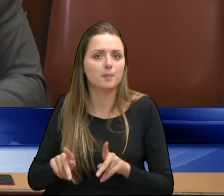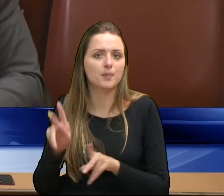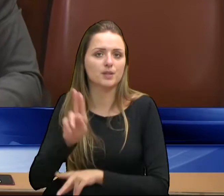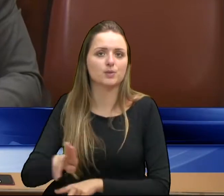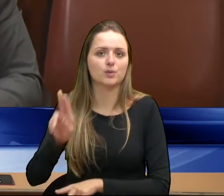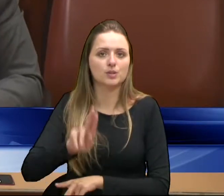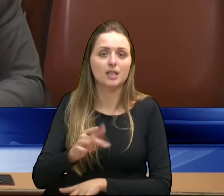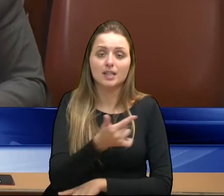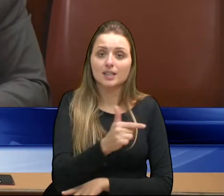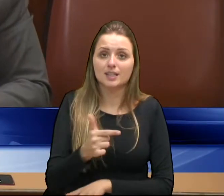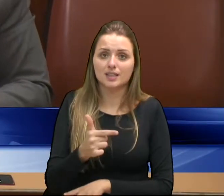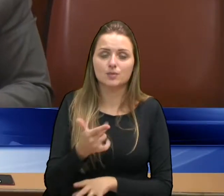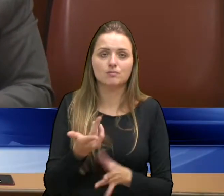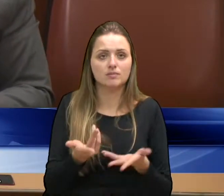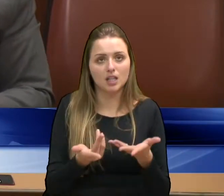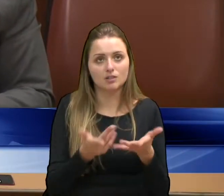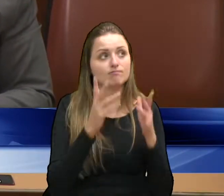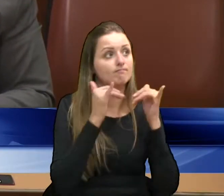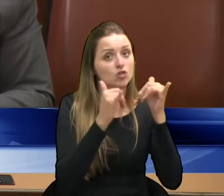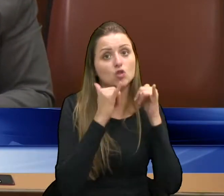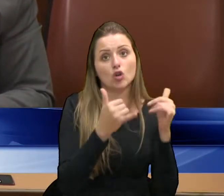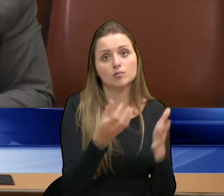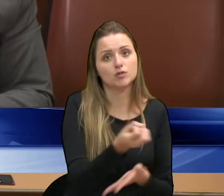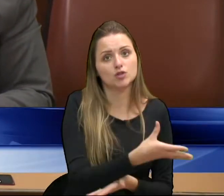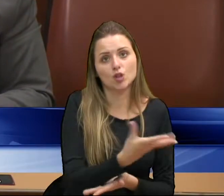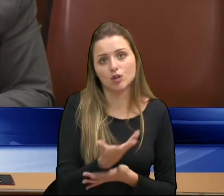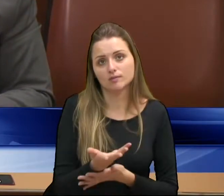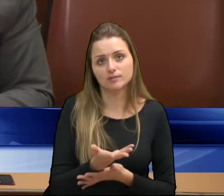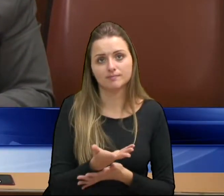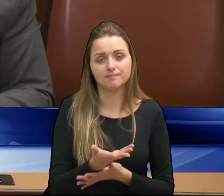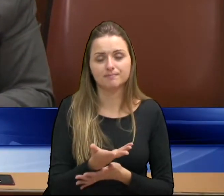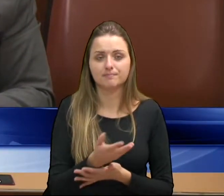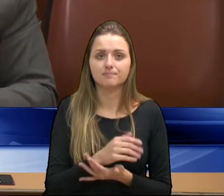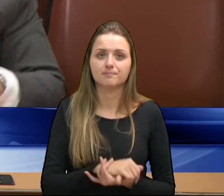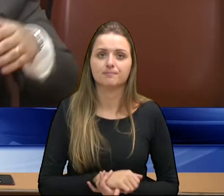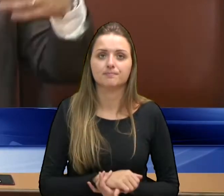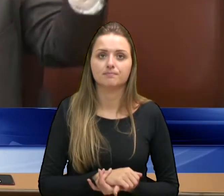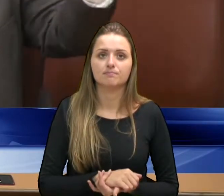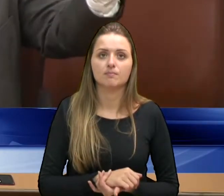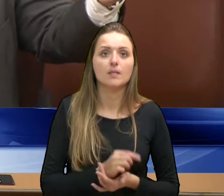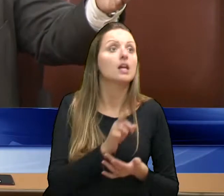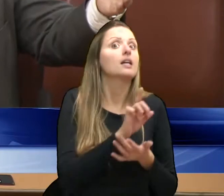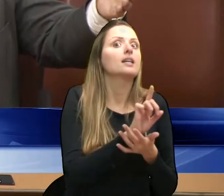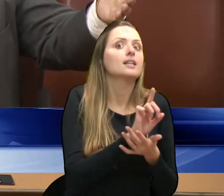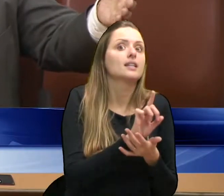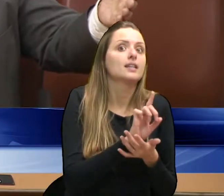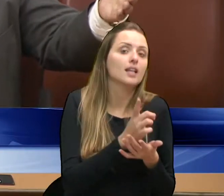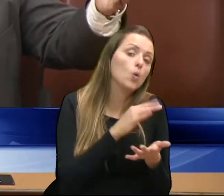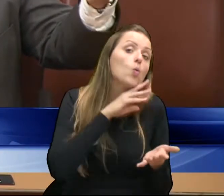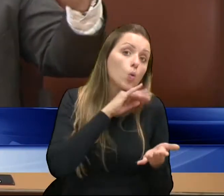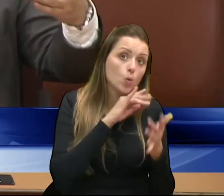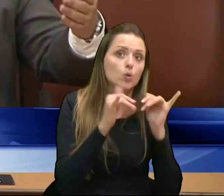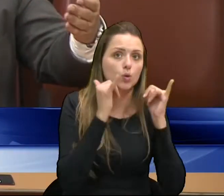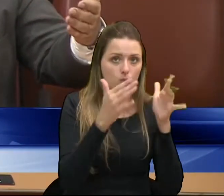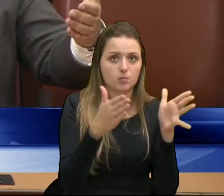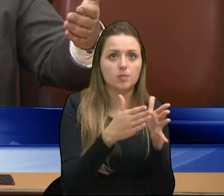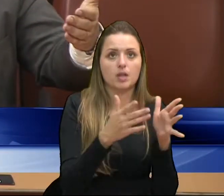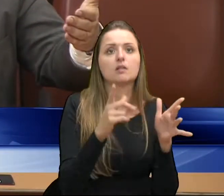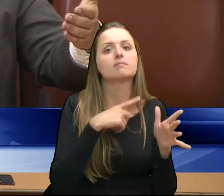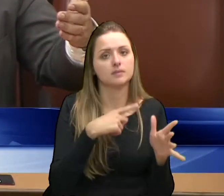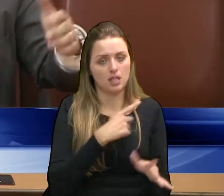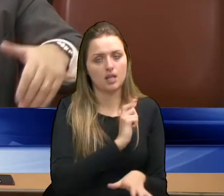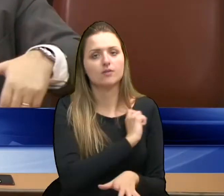à disposição dele um veículo novo, em condições. Né? Não que eles não estejam em condições, estão, pois são